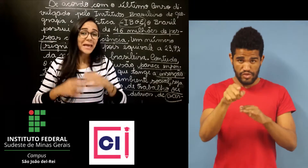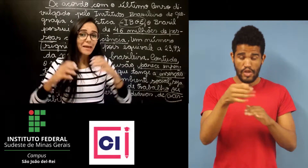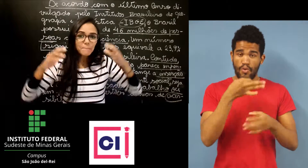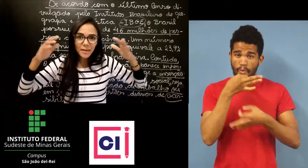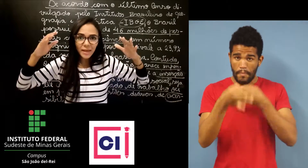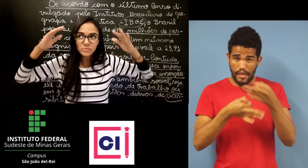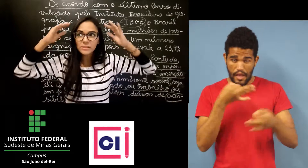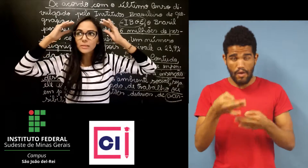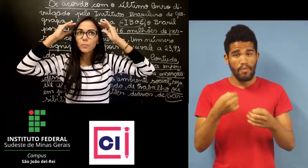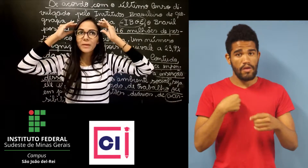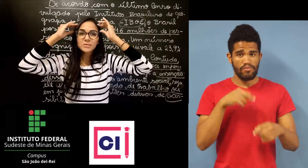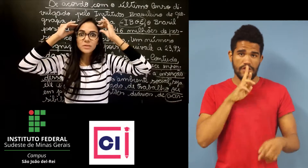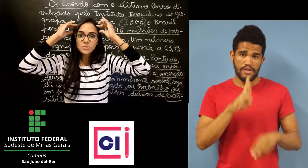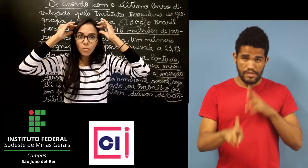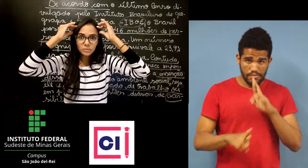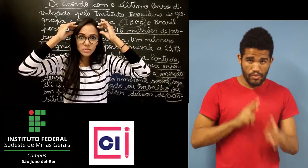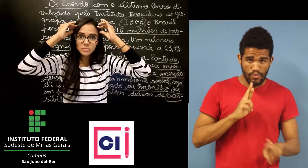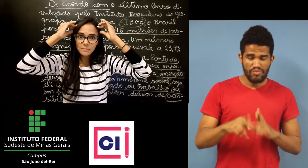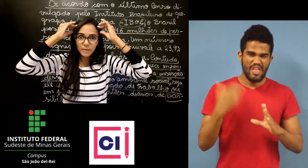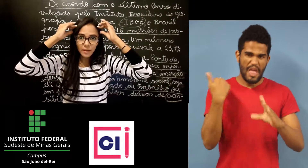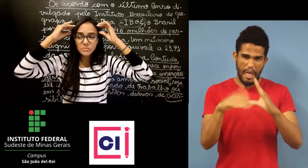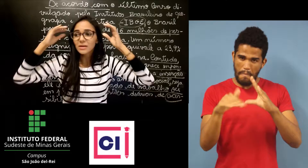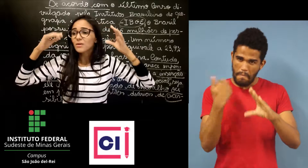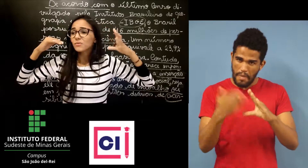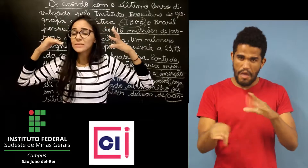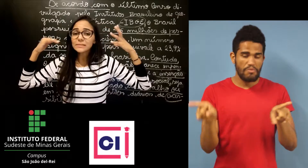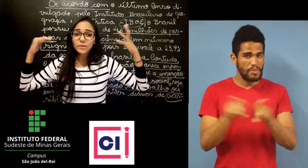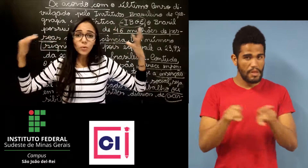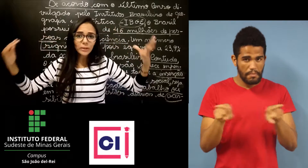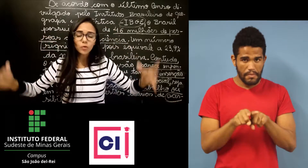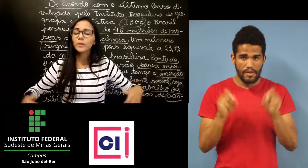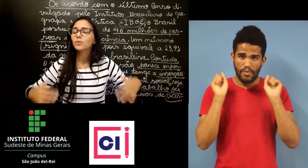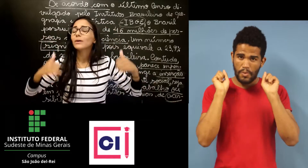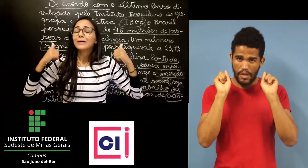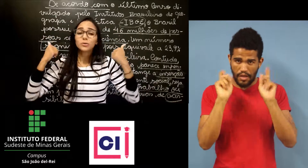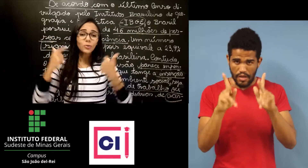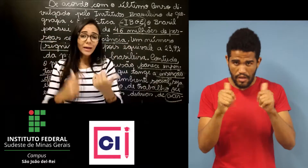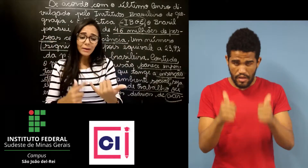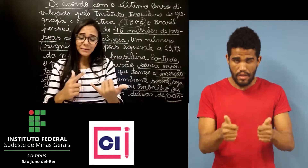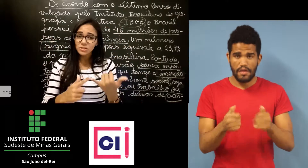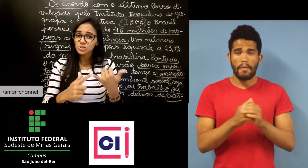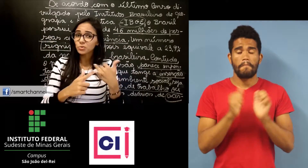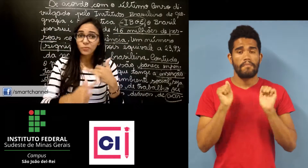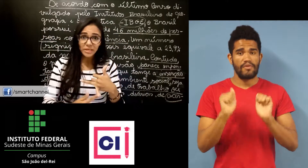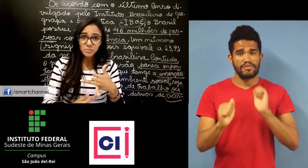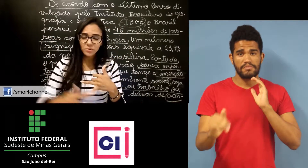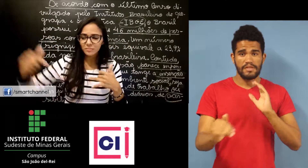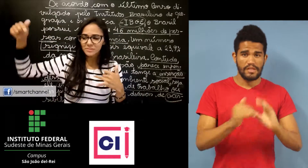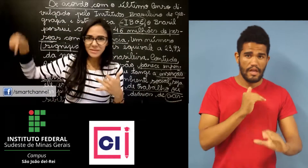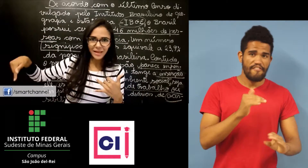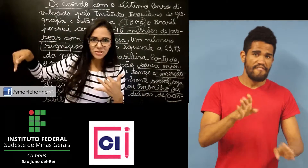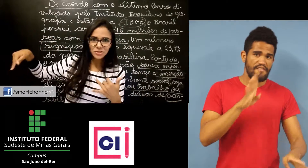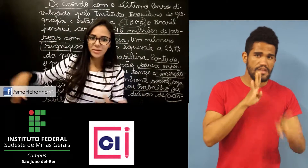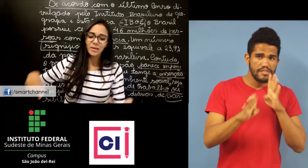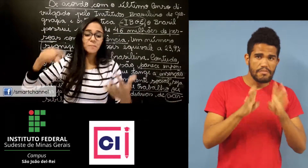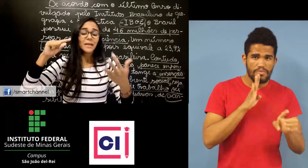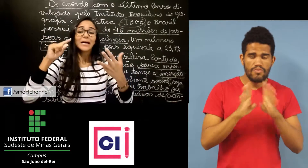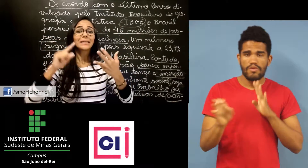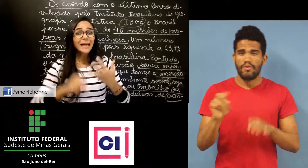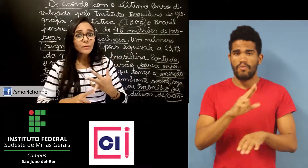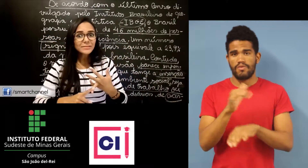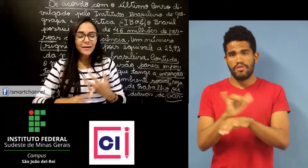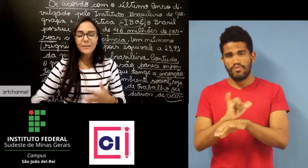respondo. E-mails, então, eu perdi as contas dos e-mails. Vocês entrando em contato comigo no canal Inteligente no Facebook, segue a gente